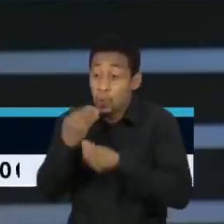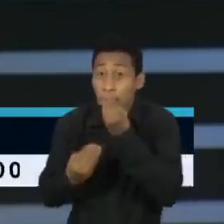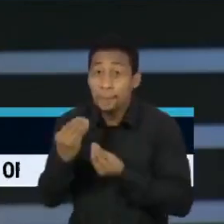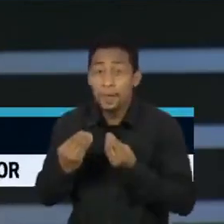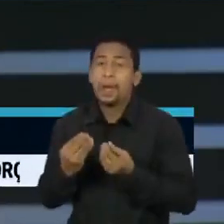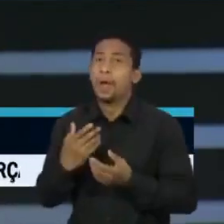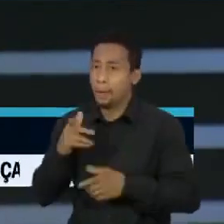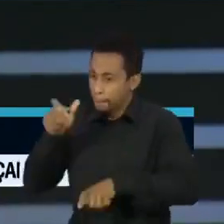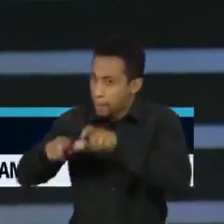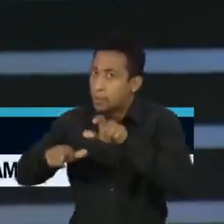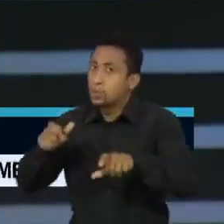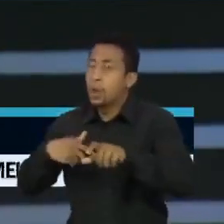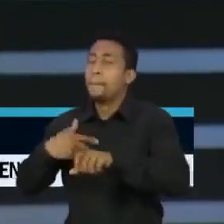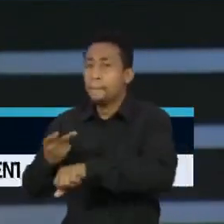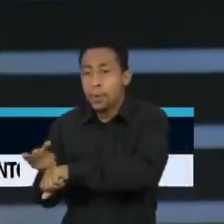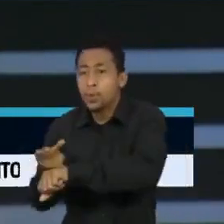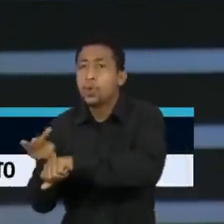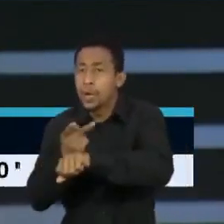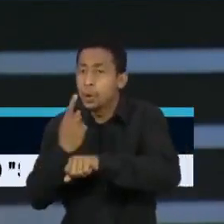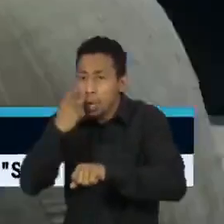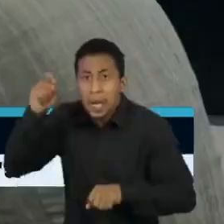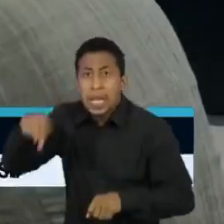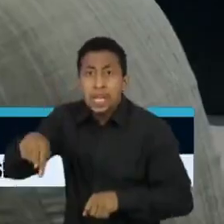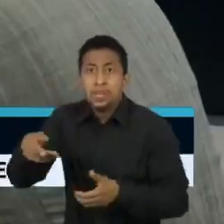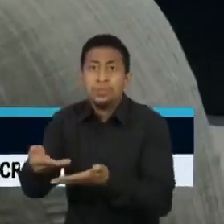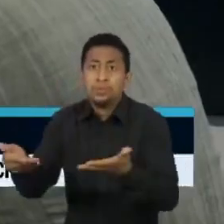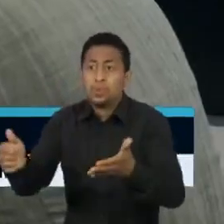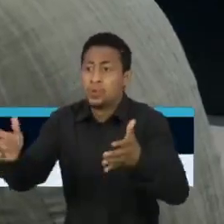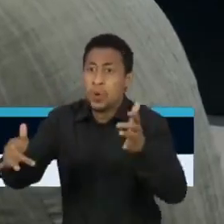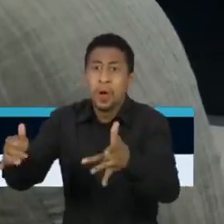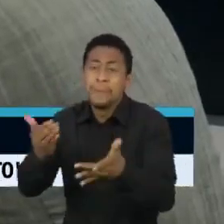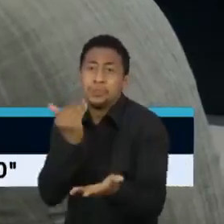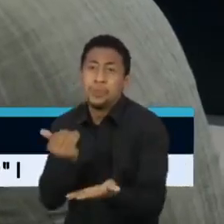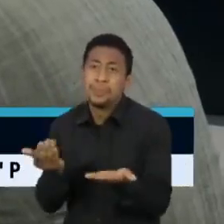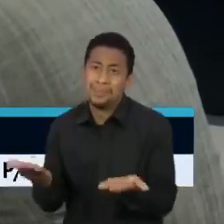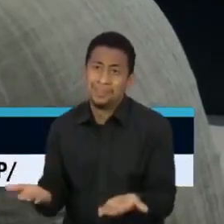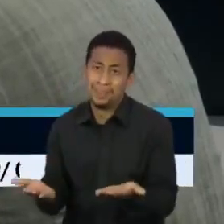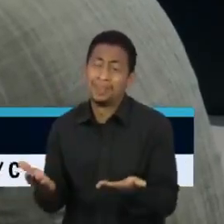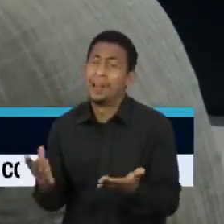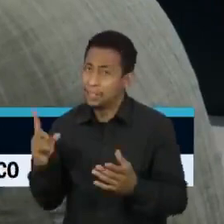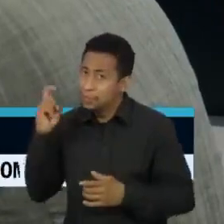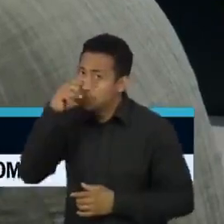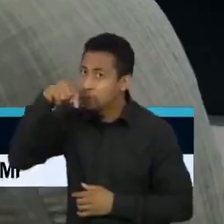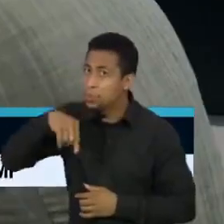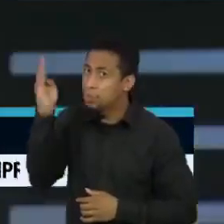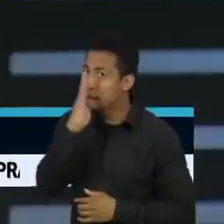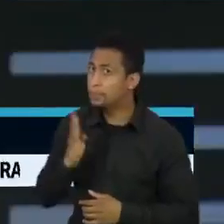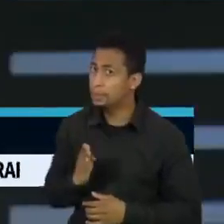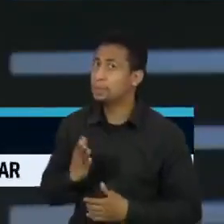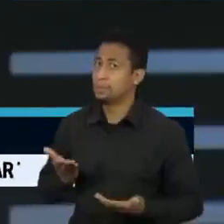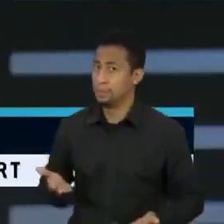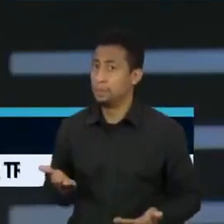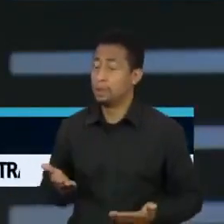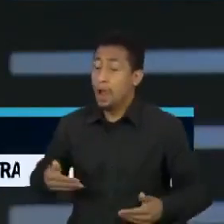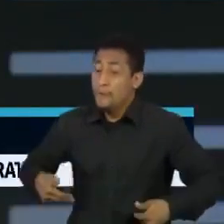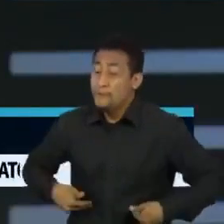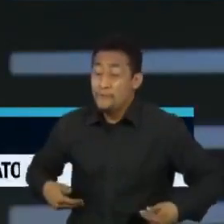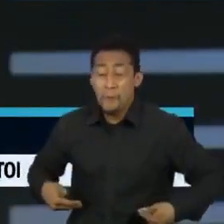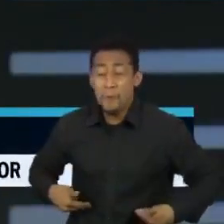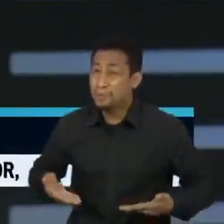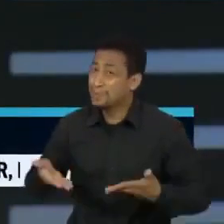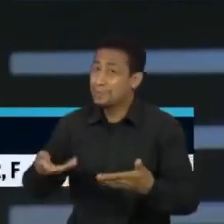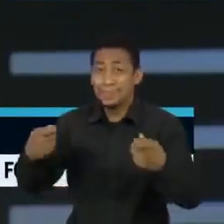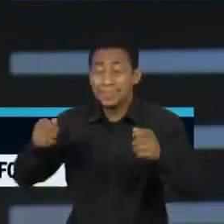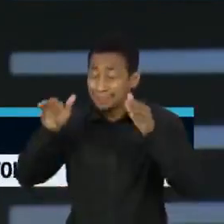restos de comida é porque tá chegando uma sensação muito querido nosso país a segurança alimentar ela tem que merecer uma atenção